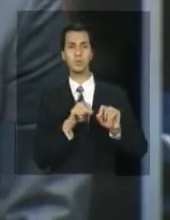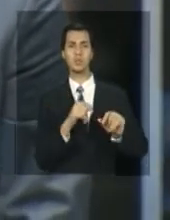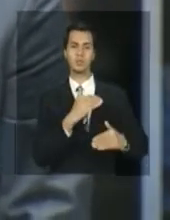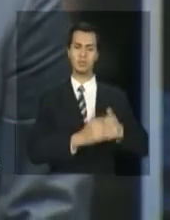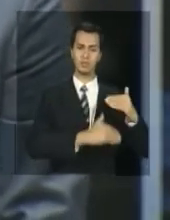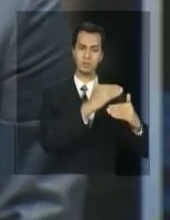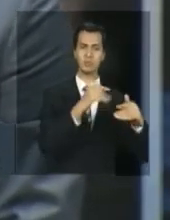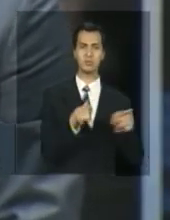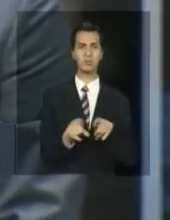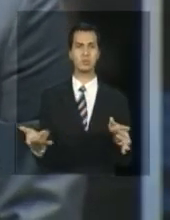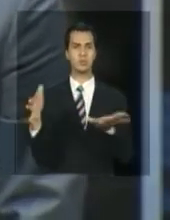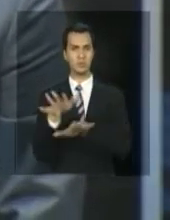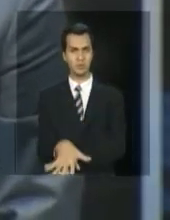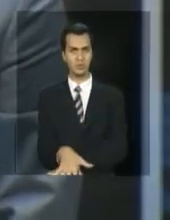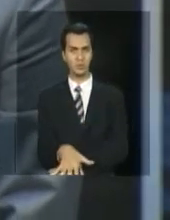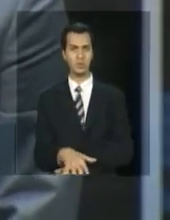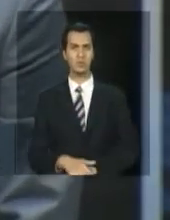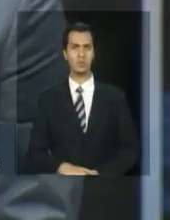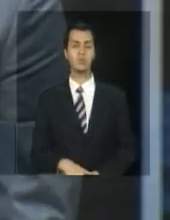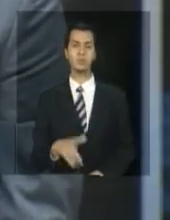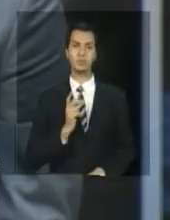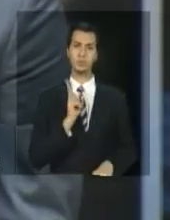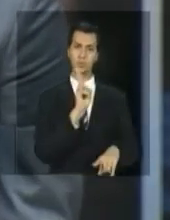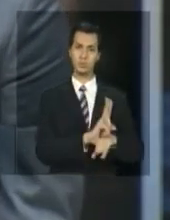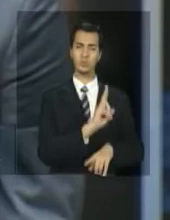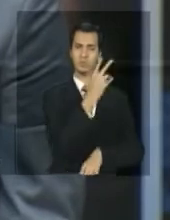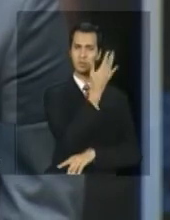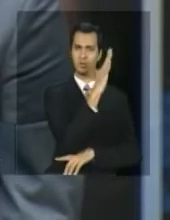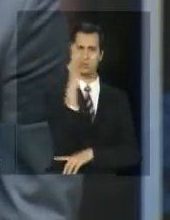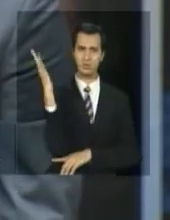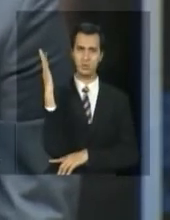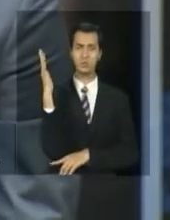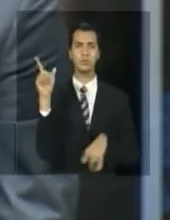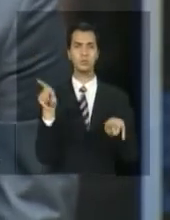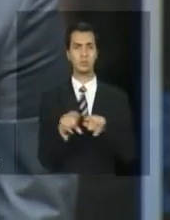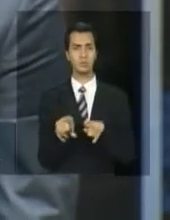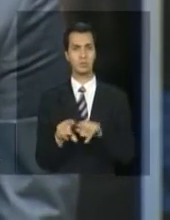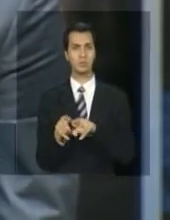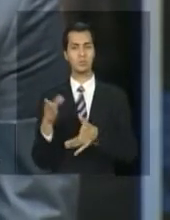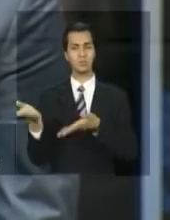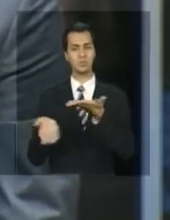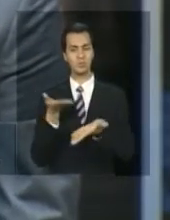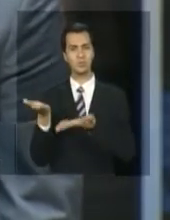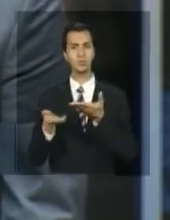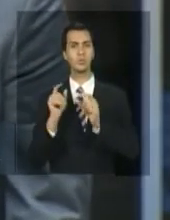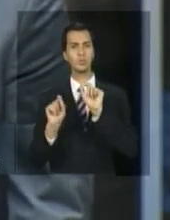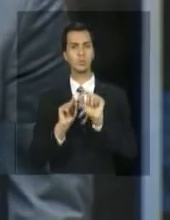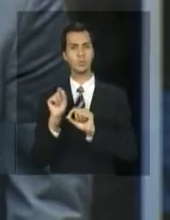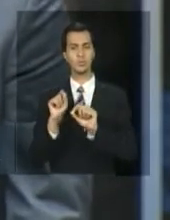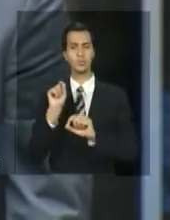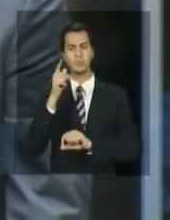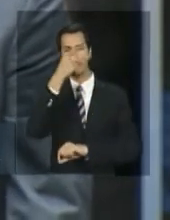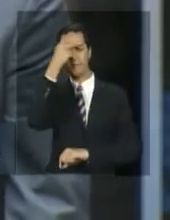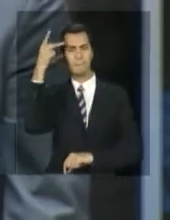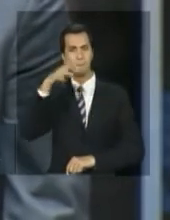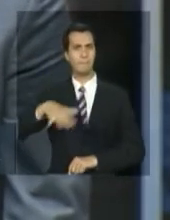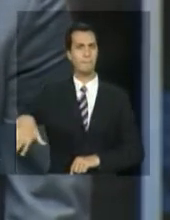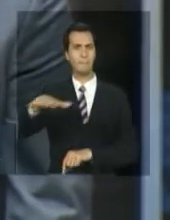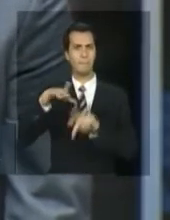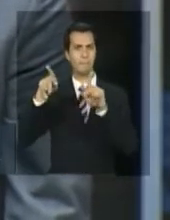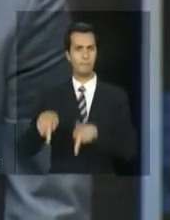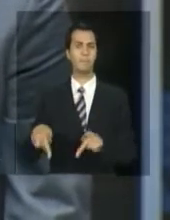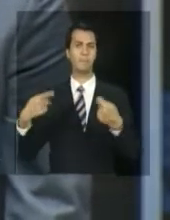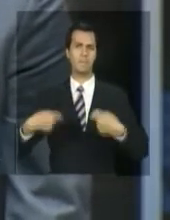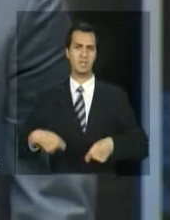social, associa preservação do meio ambiente ao atendimento das necessidades materiais do